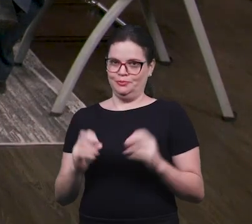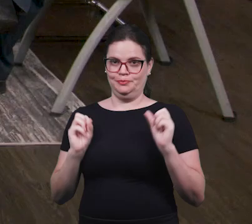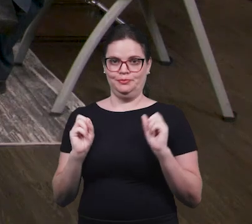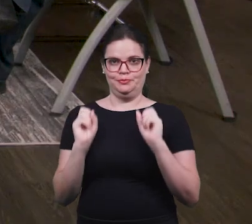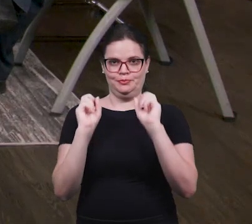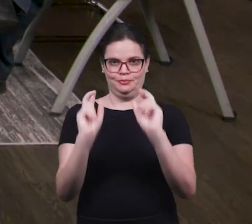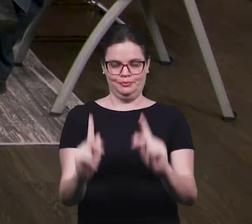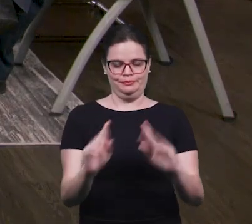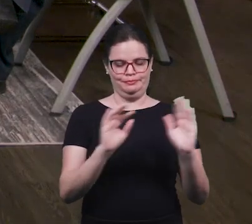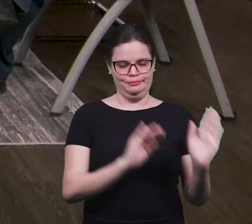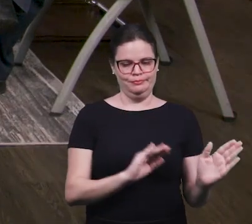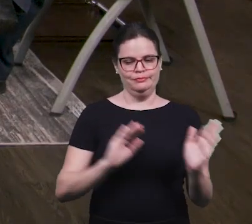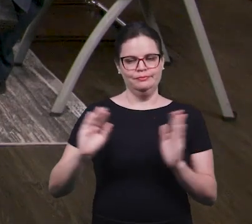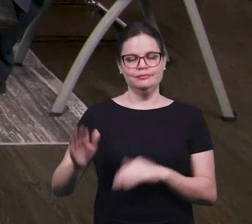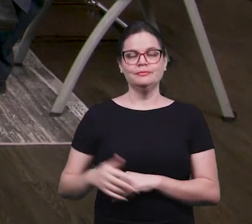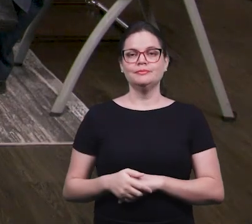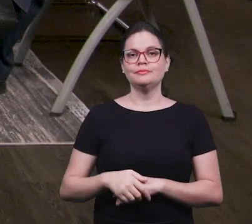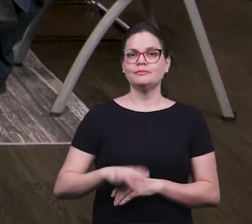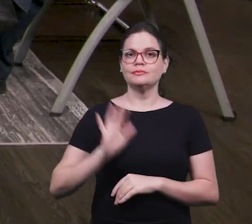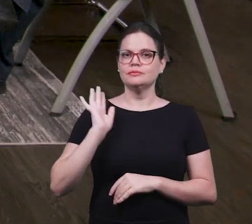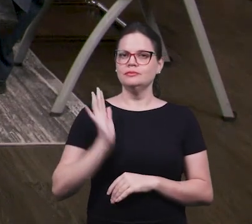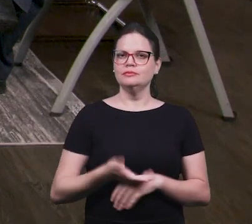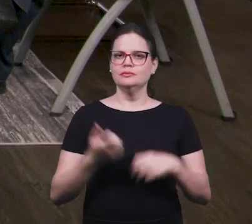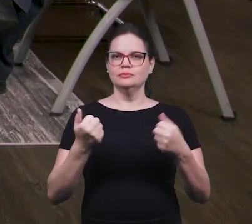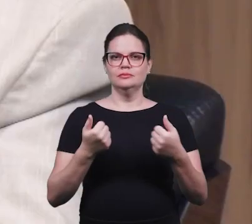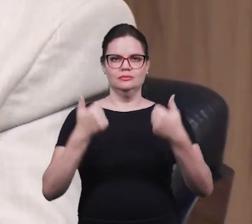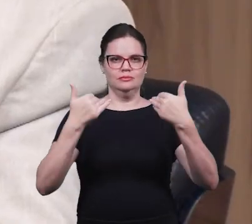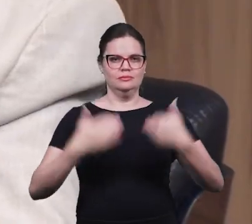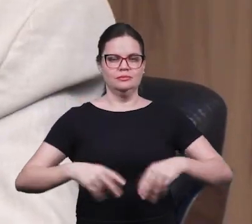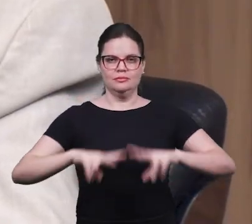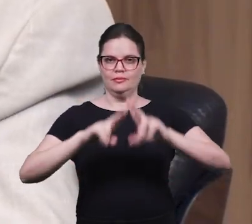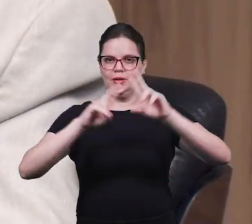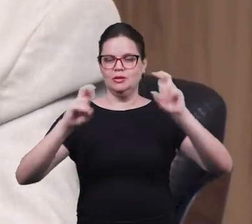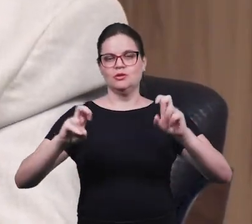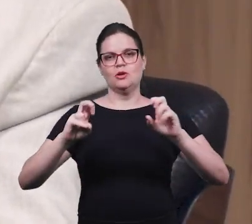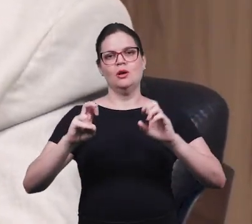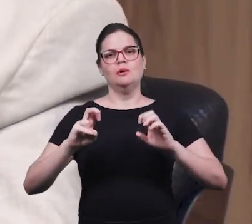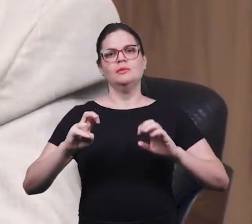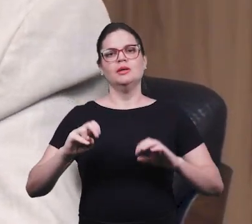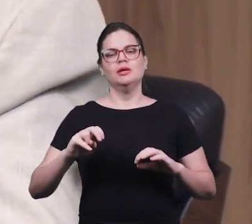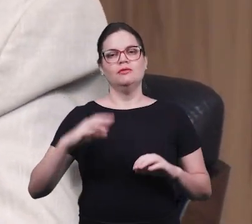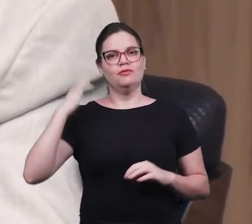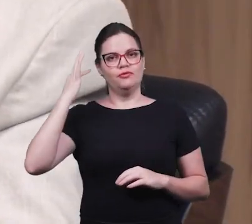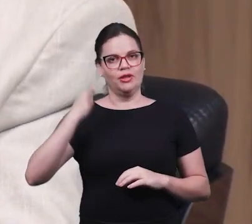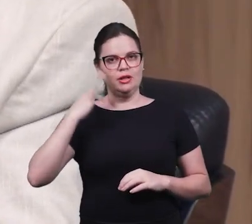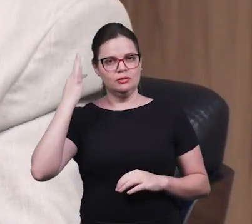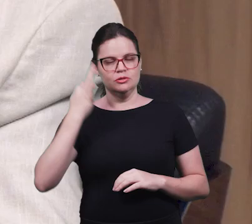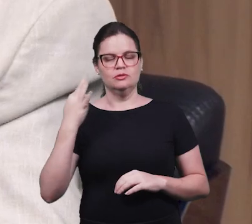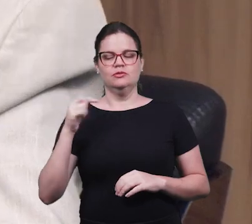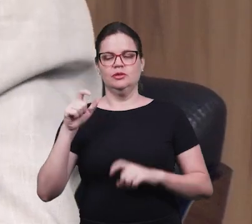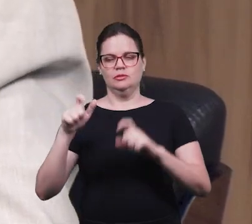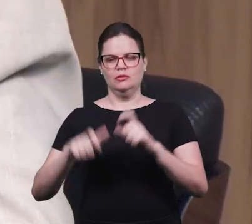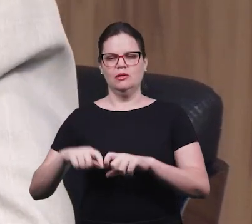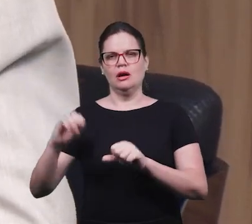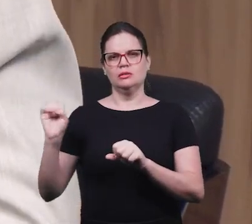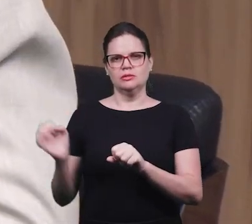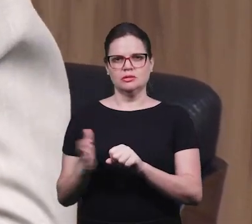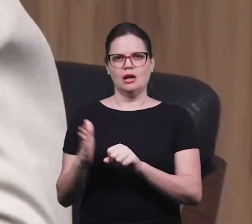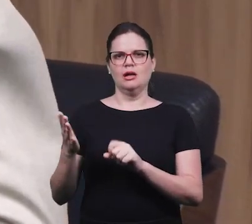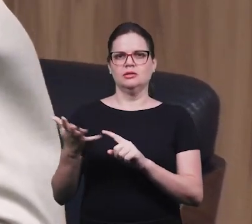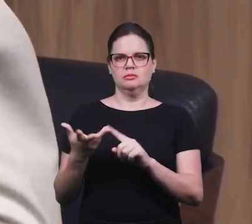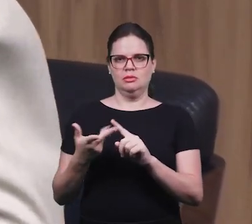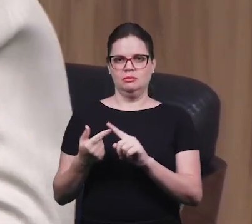da última vez, a respeito da filosofia, até se deu o nome de Sartre e outros mais. Sartre